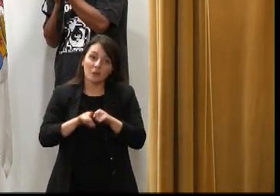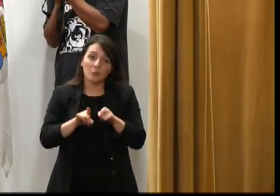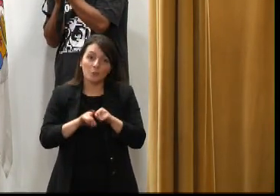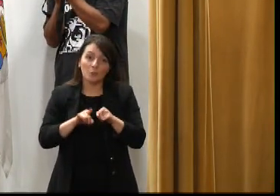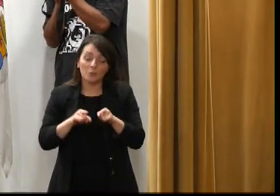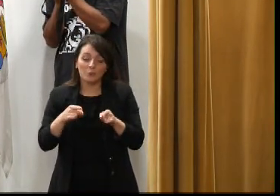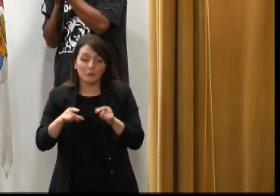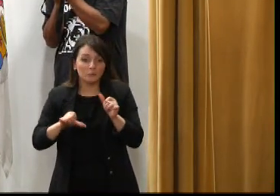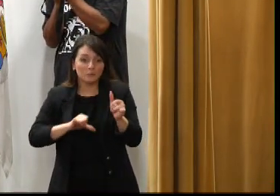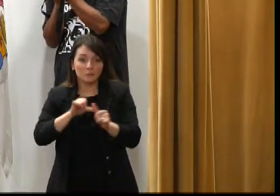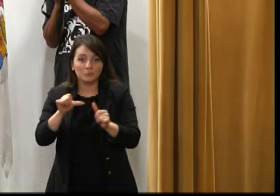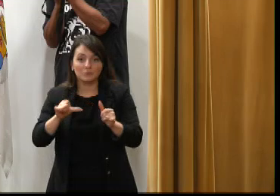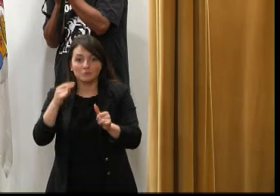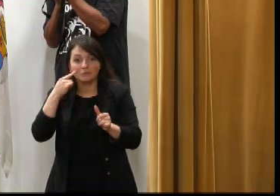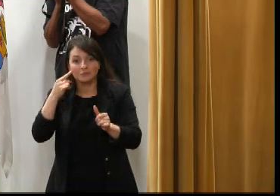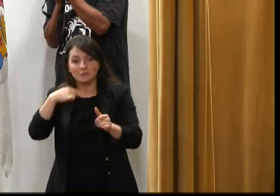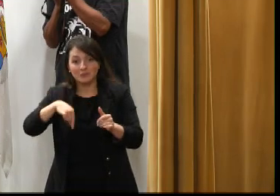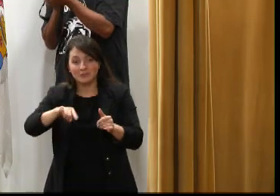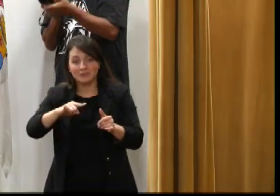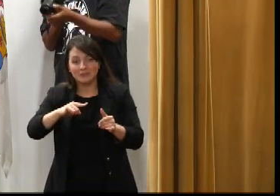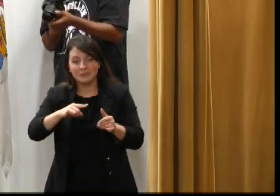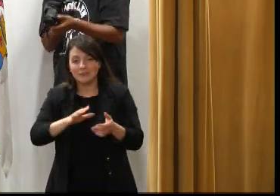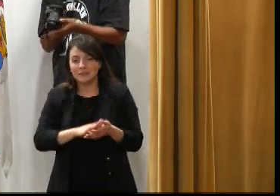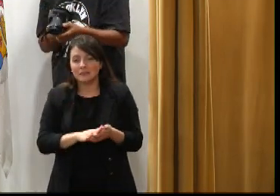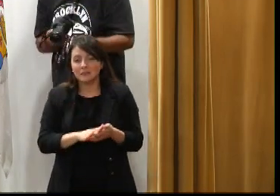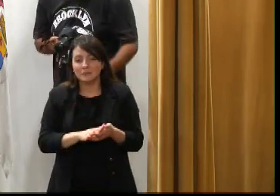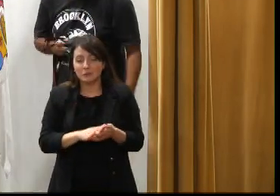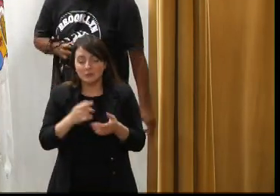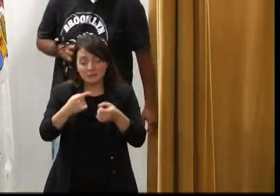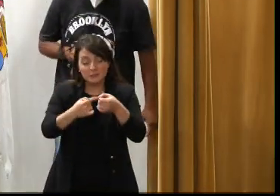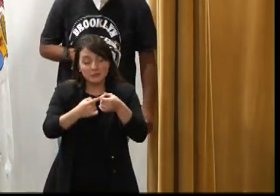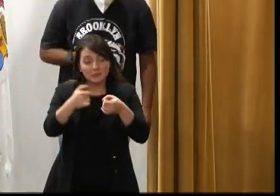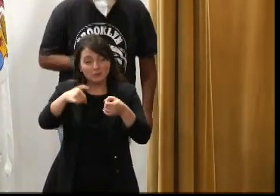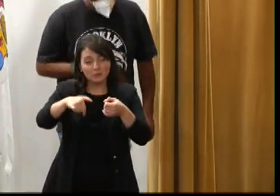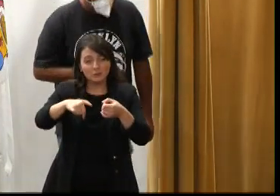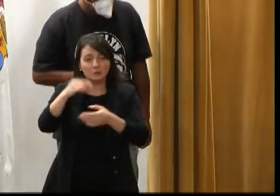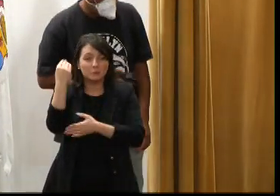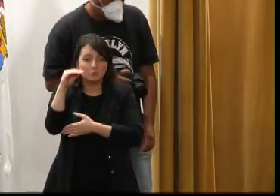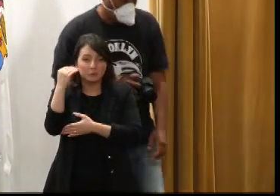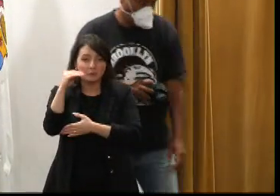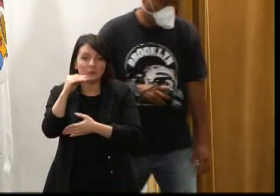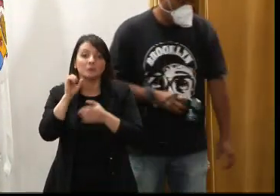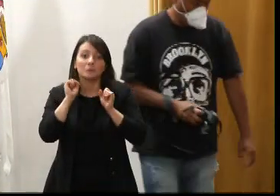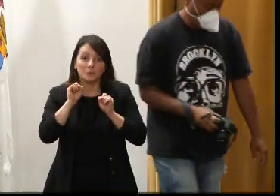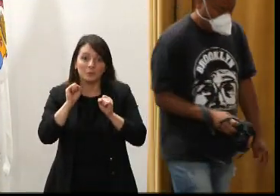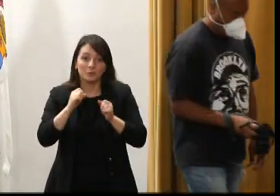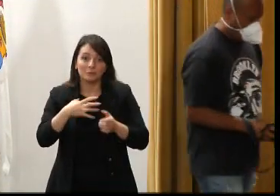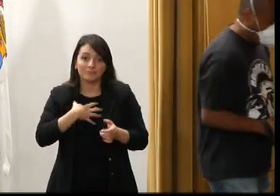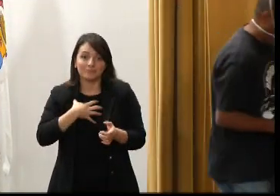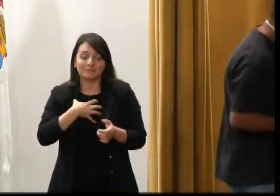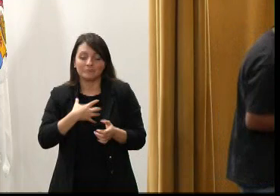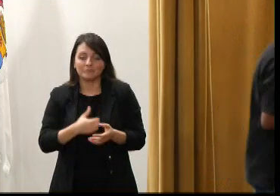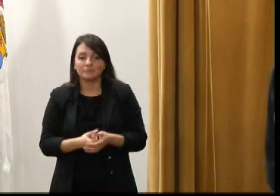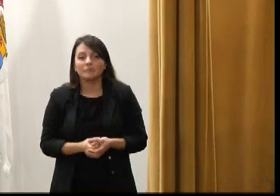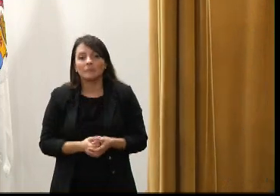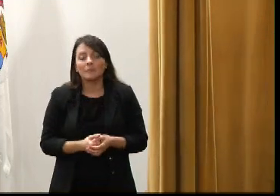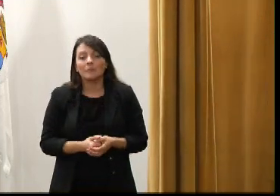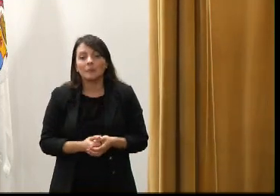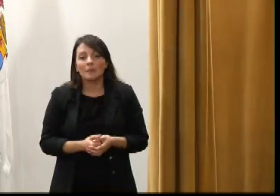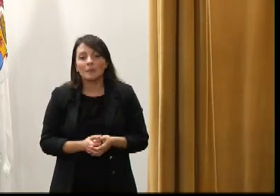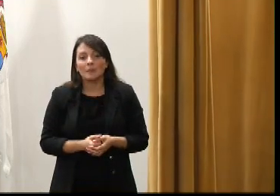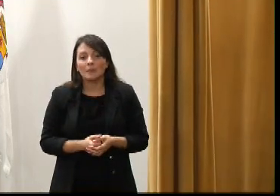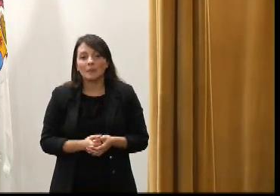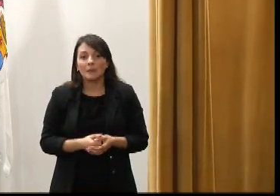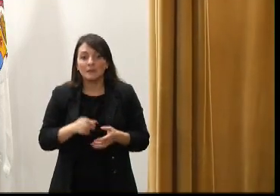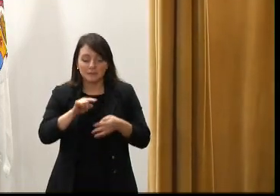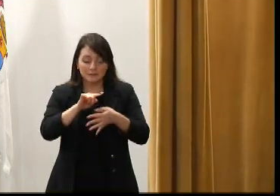nosso rincão, né, a nossa cidade de Porto Alegre. Eu vou abordar isso rapidamente em